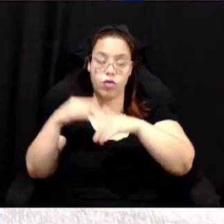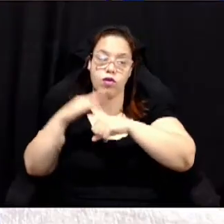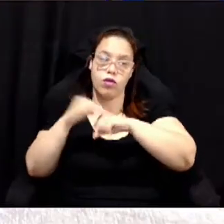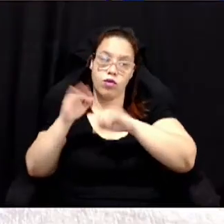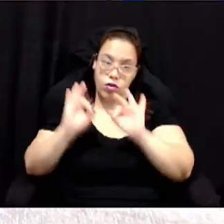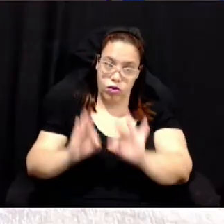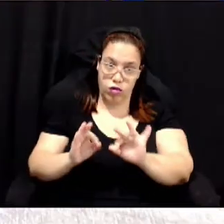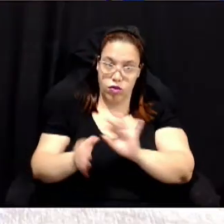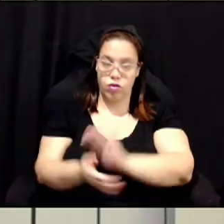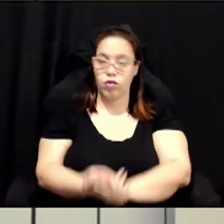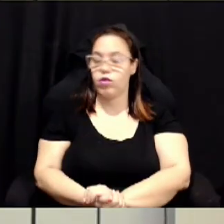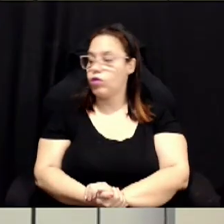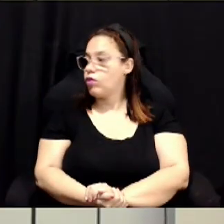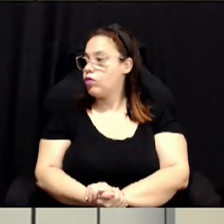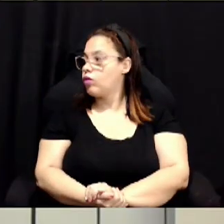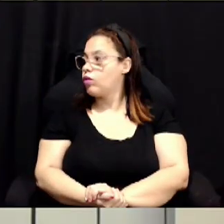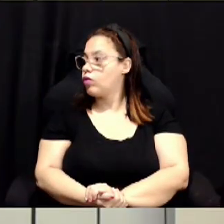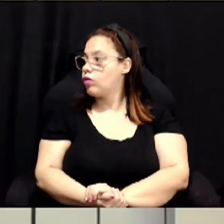informações.